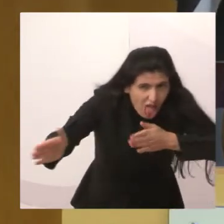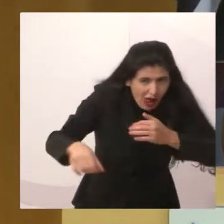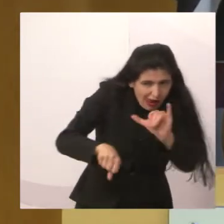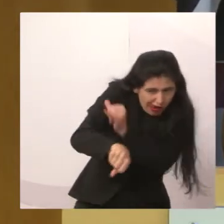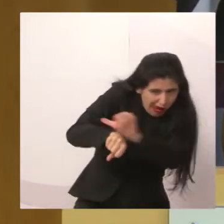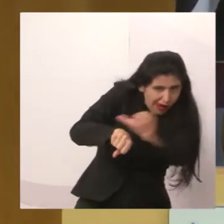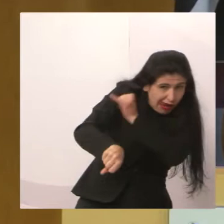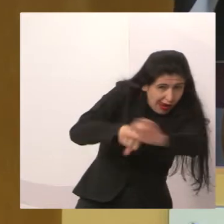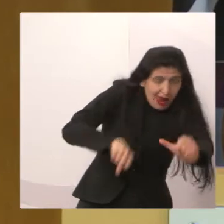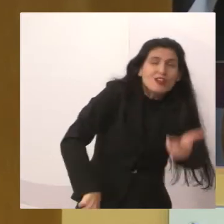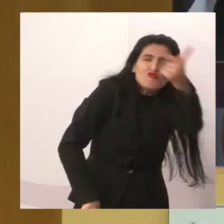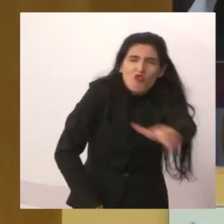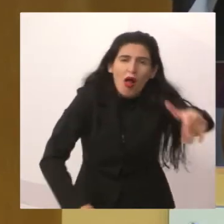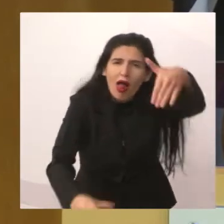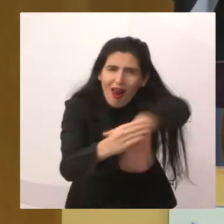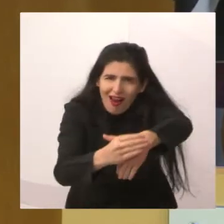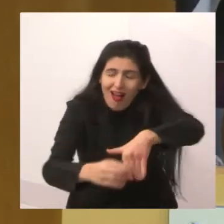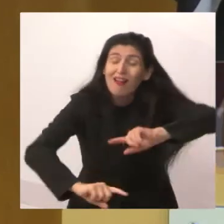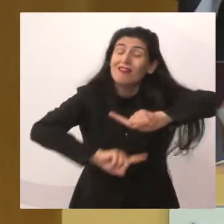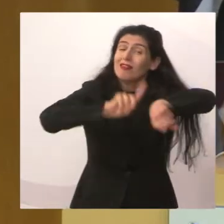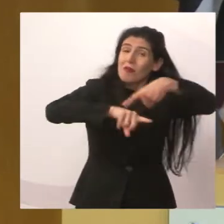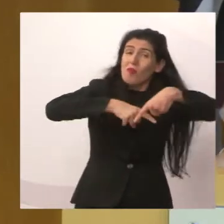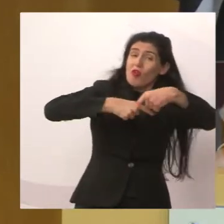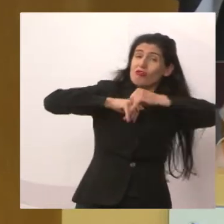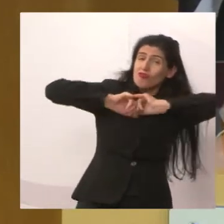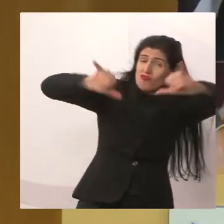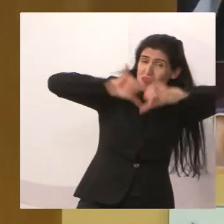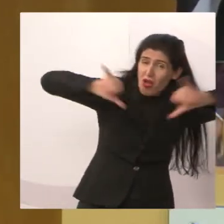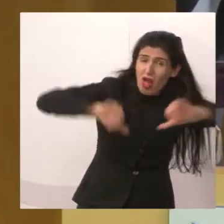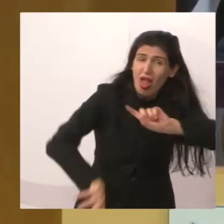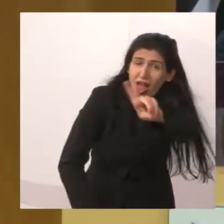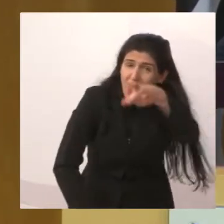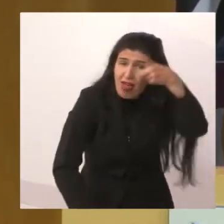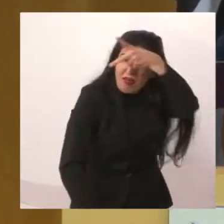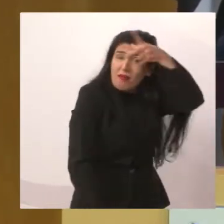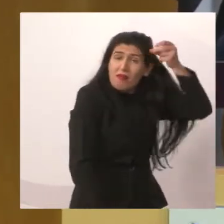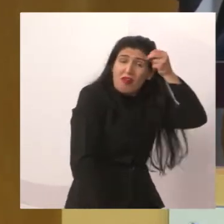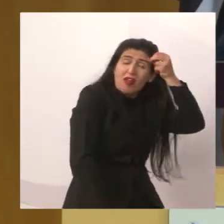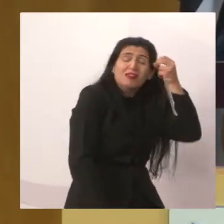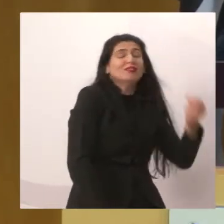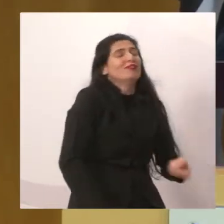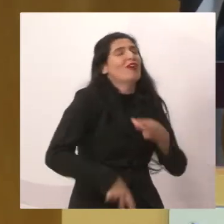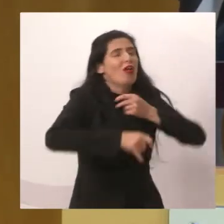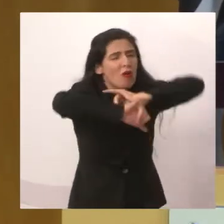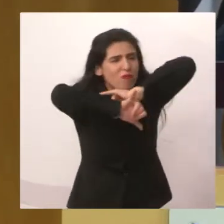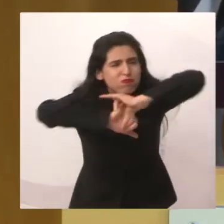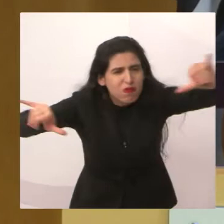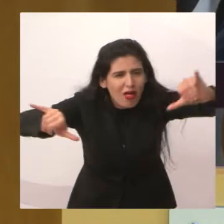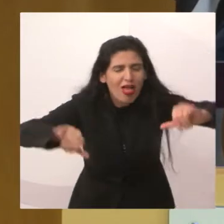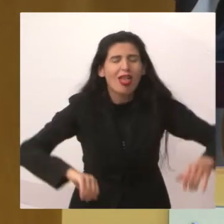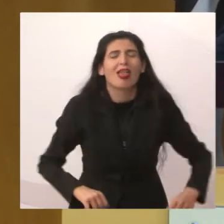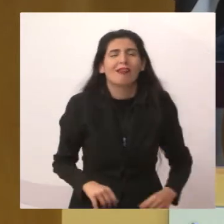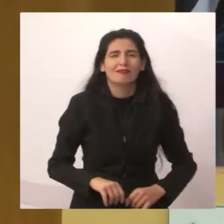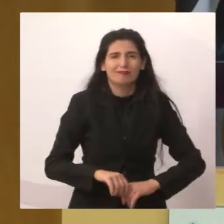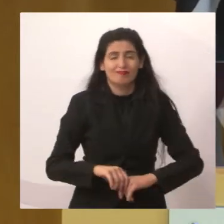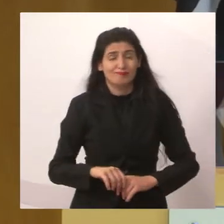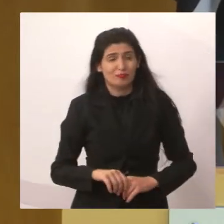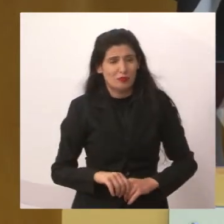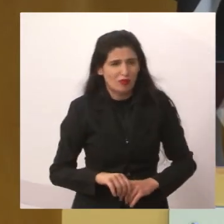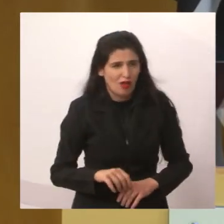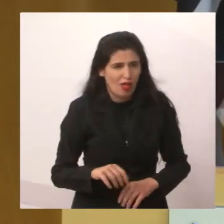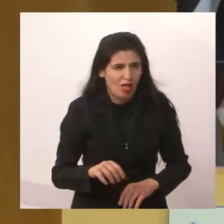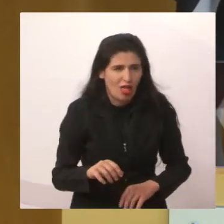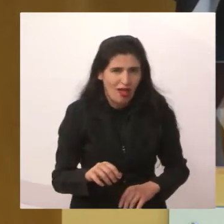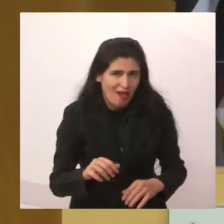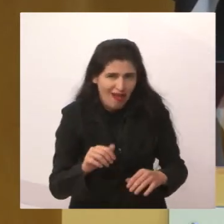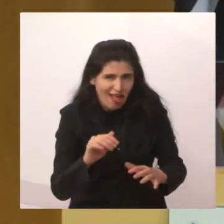a votação, para depois os jornais dizerem que a conta do Marco Aurélio foi novamente rejeitada. Se o objetivo é trazer em destaque o nome do